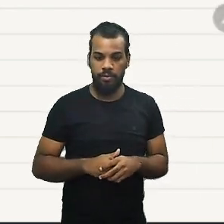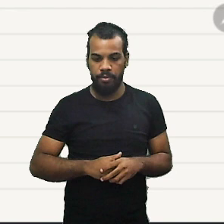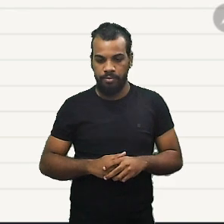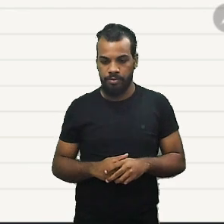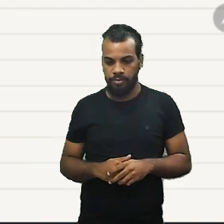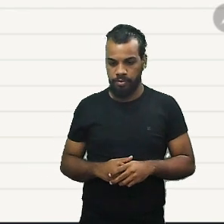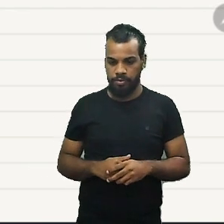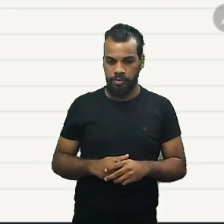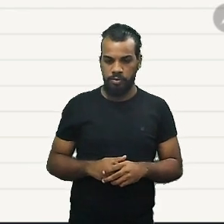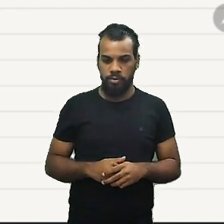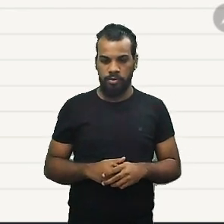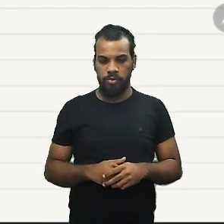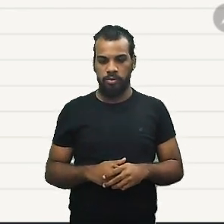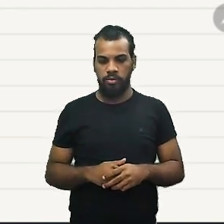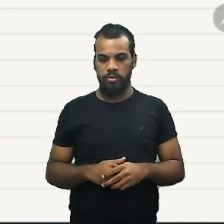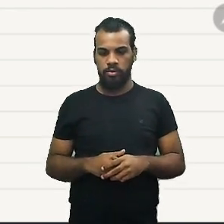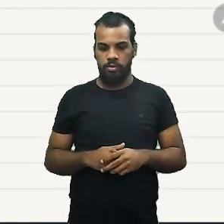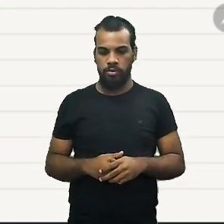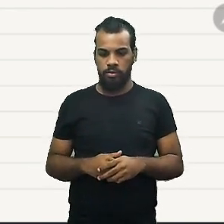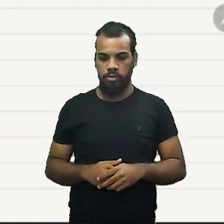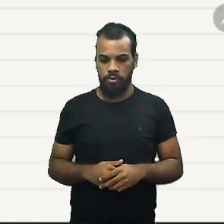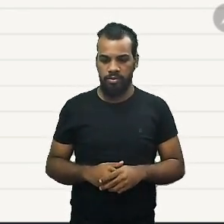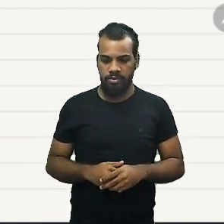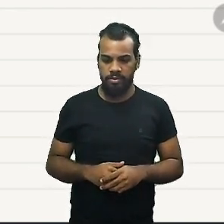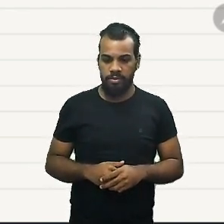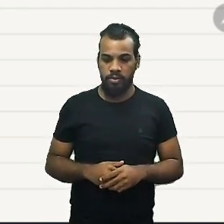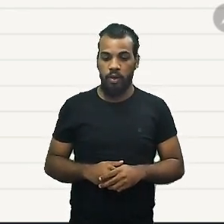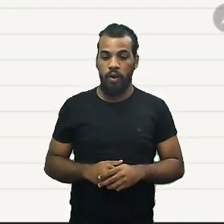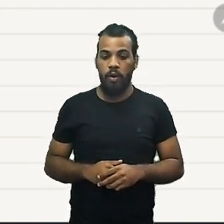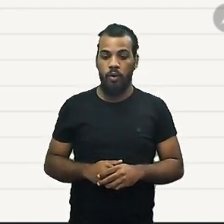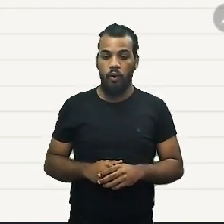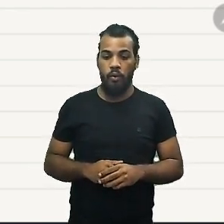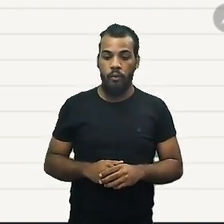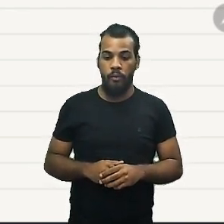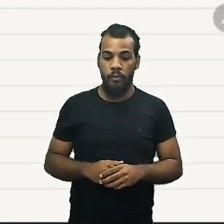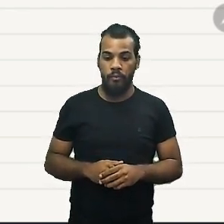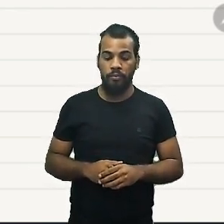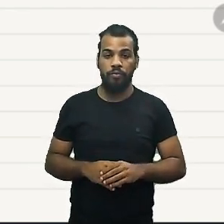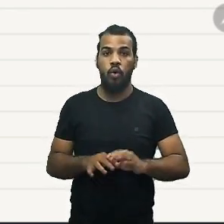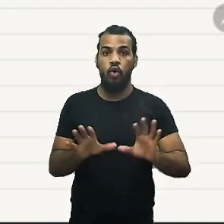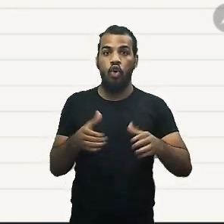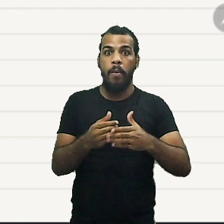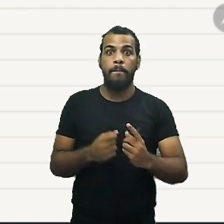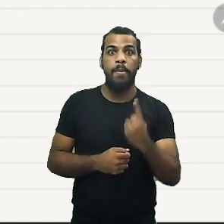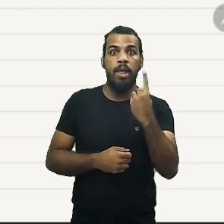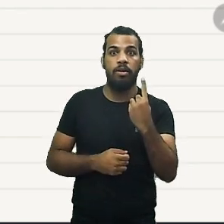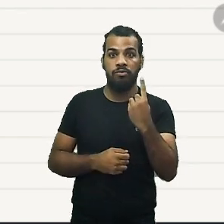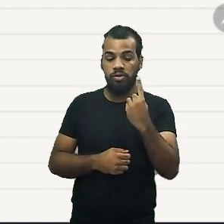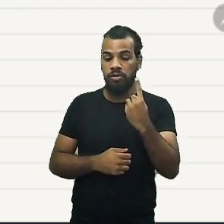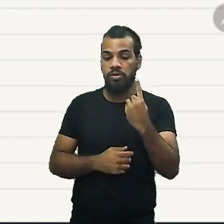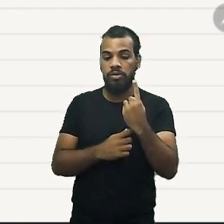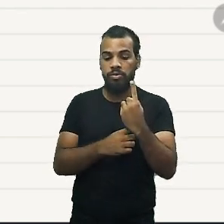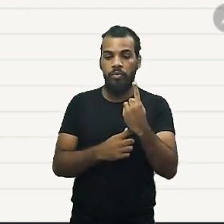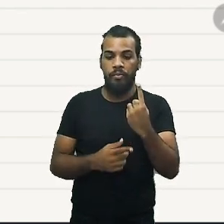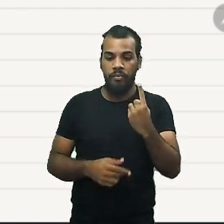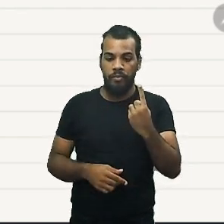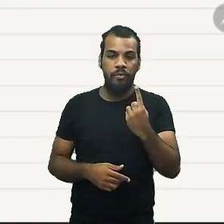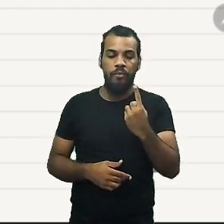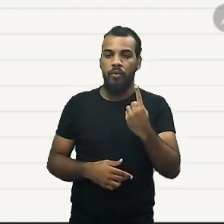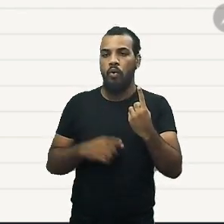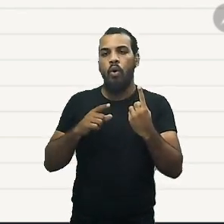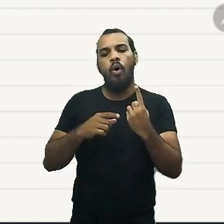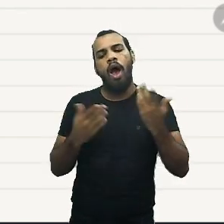autótrofos. Ó, o primeiro grupo são os autótrofos. Aí você pode dizer assim, Andrei, eu já sei, o autótrofo é produtor. É, monstrinho,